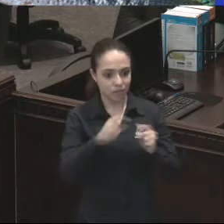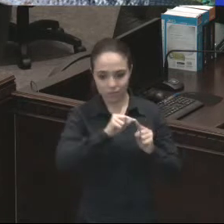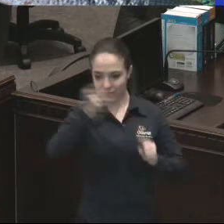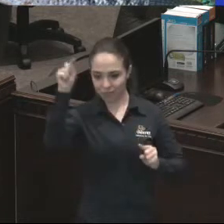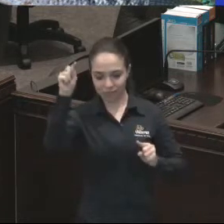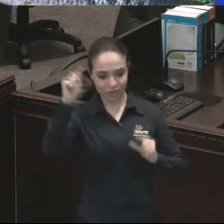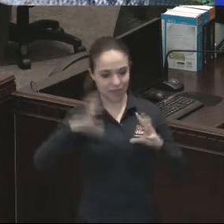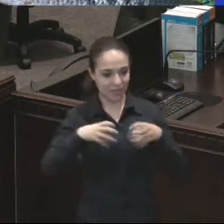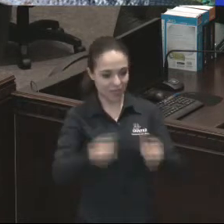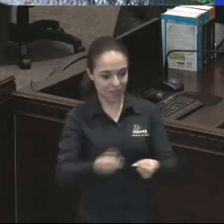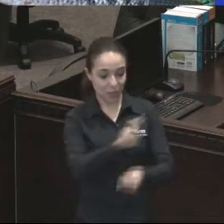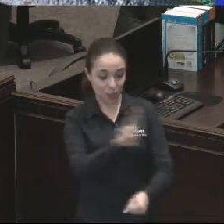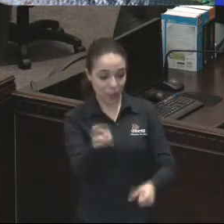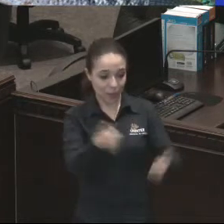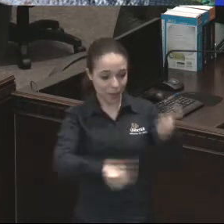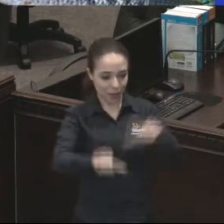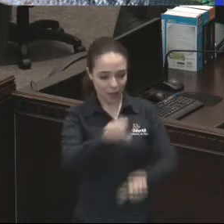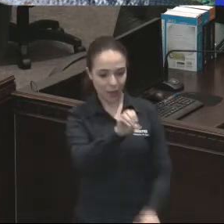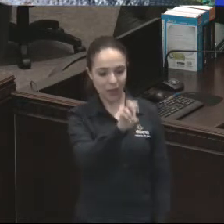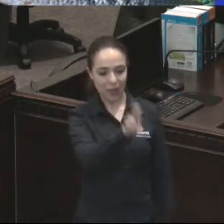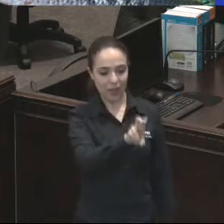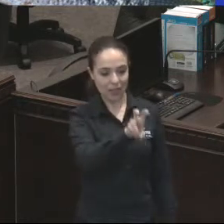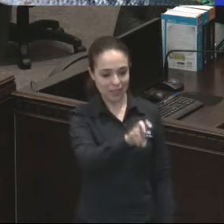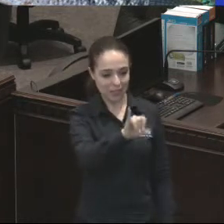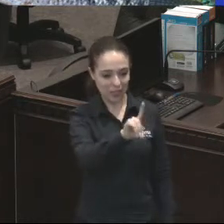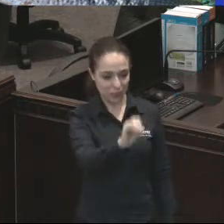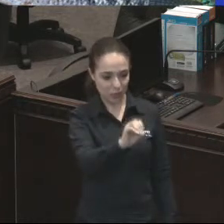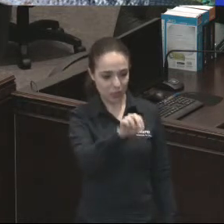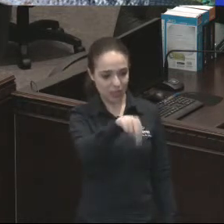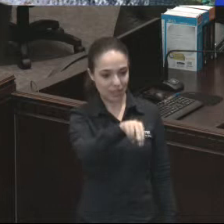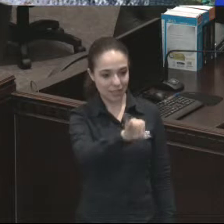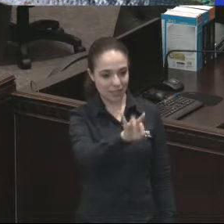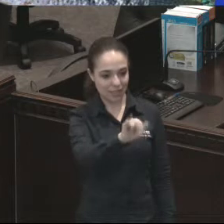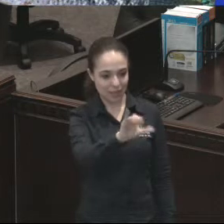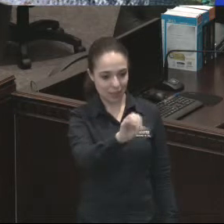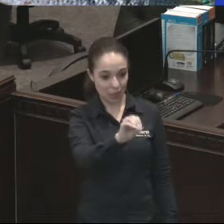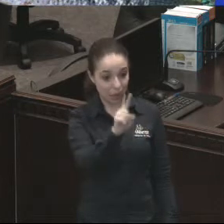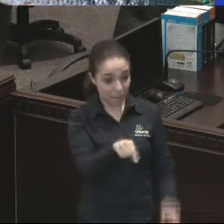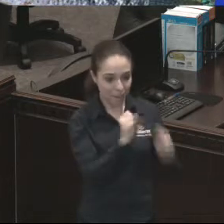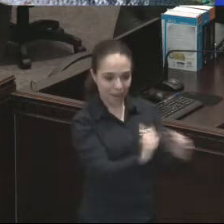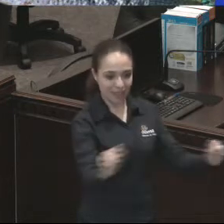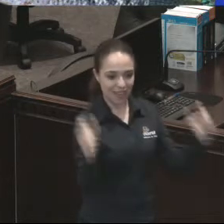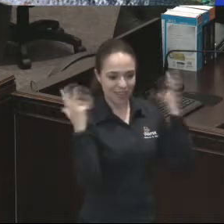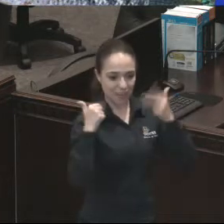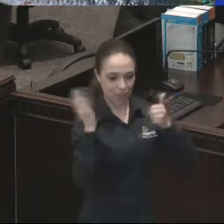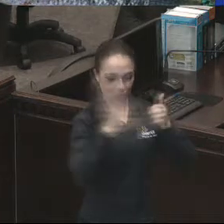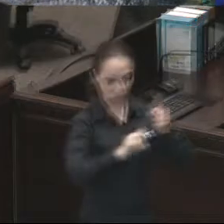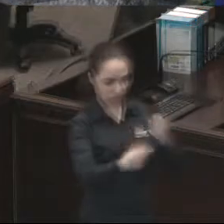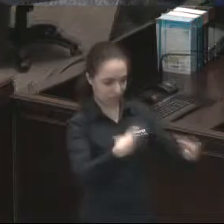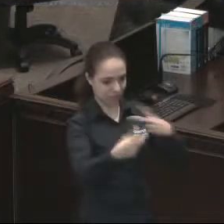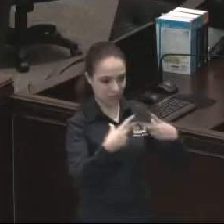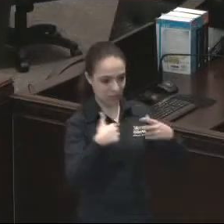óxido nítrico. Por que que ele produz isso? Ele produz isso para matar as bactérias. Tá? Então, esse é um